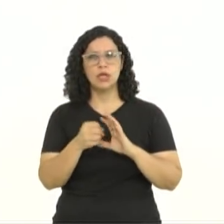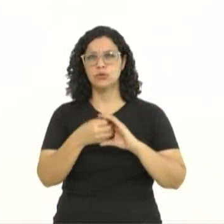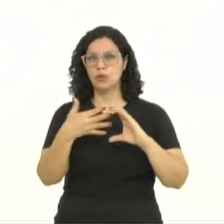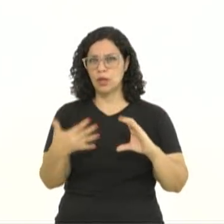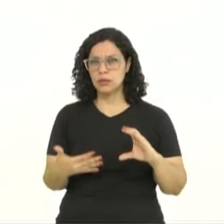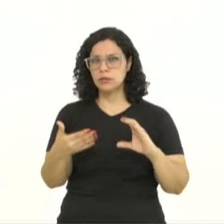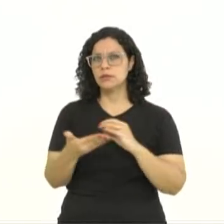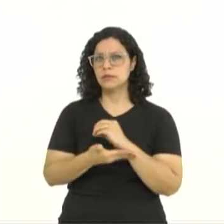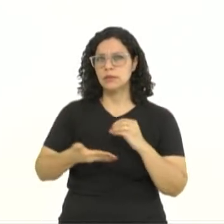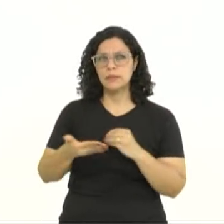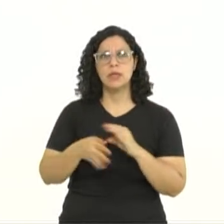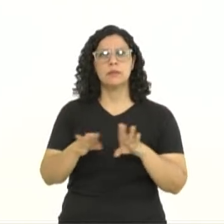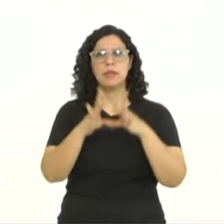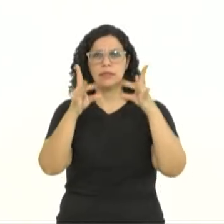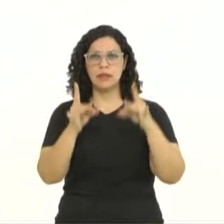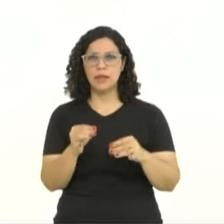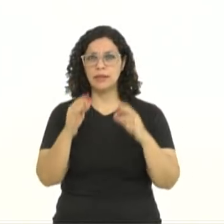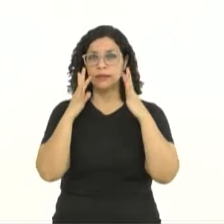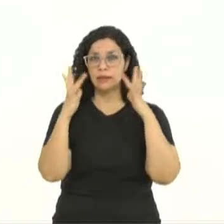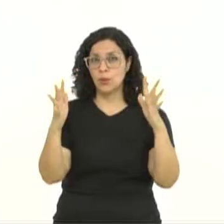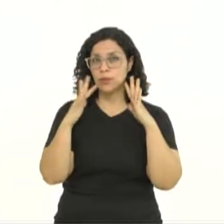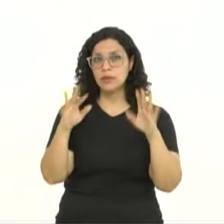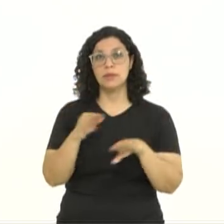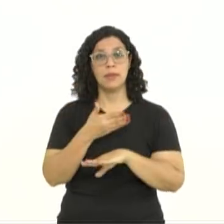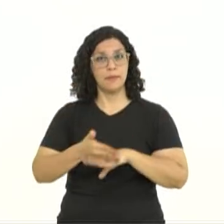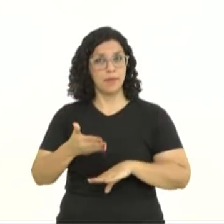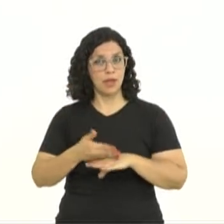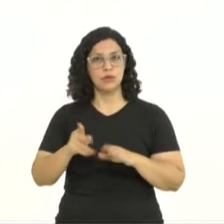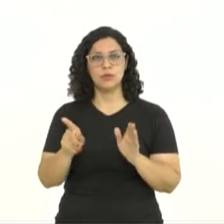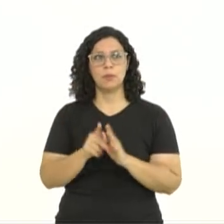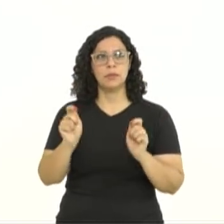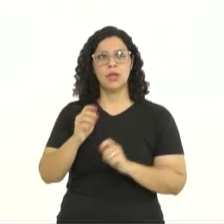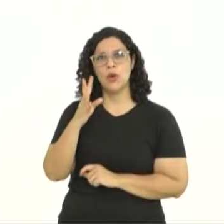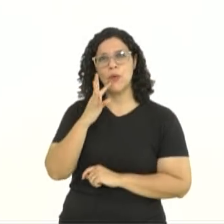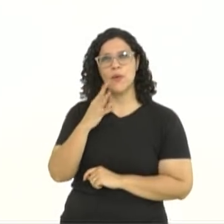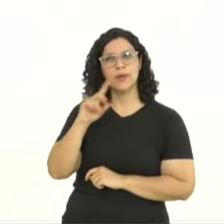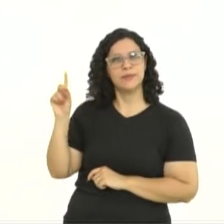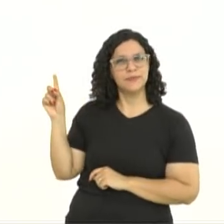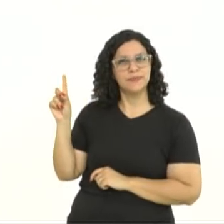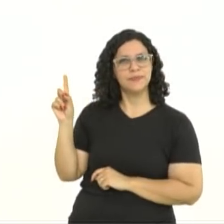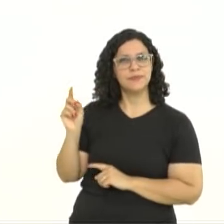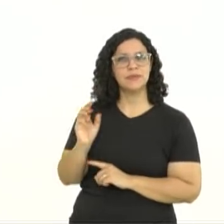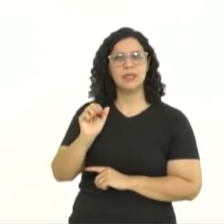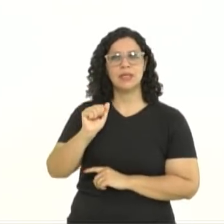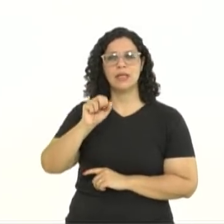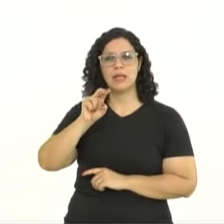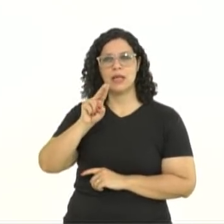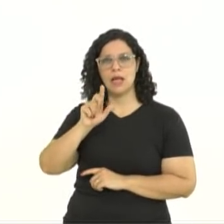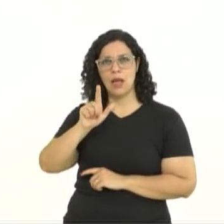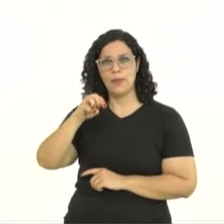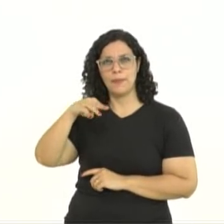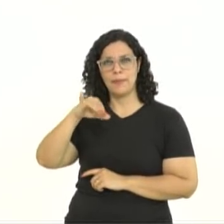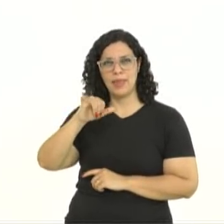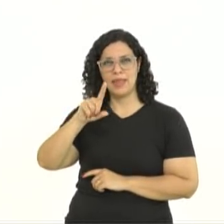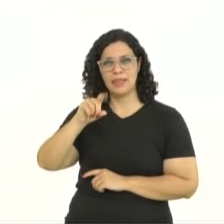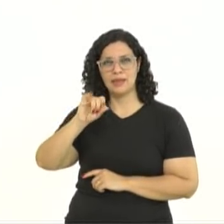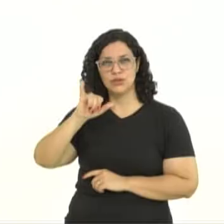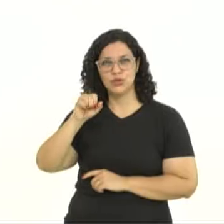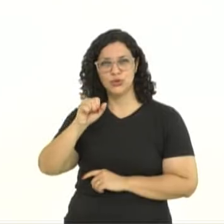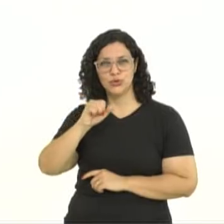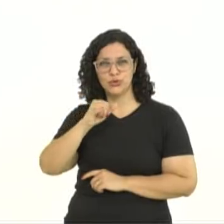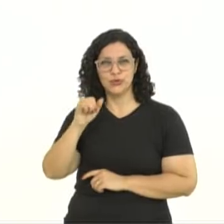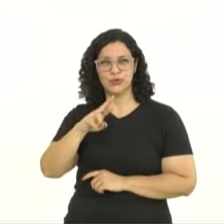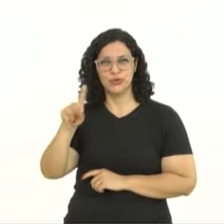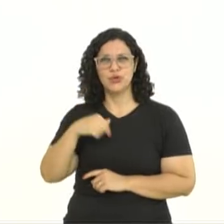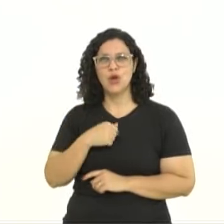aspectos essenciais, trazendo seu detalhamento teórico e prático. Só uma curiosidade, esse aqui é uma obra de Almeida Júnior, Caipira Pica no